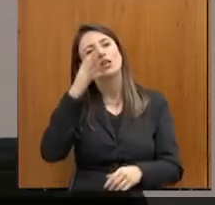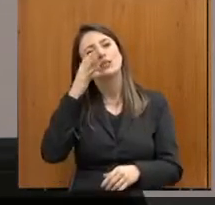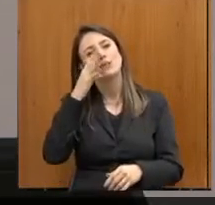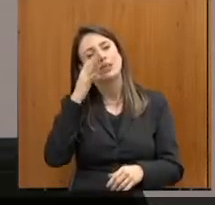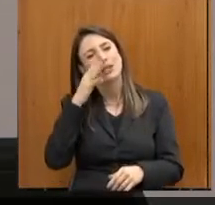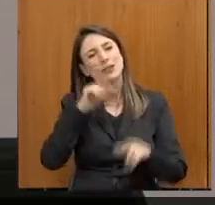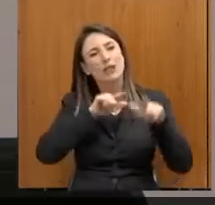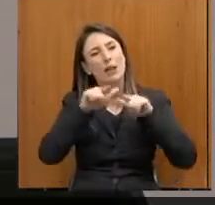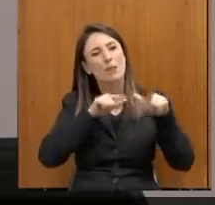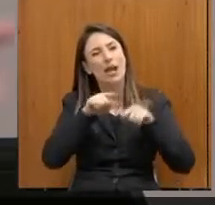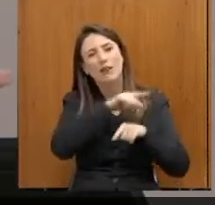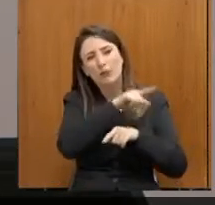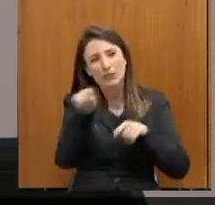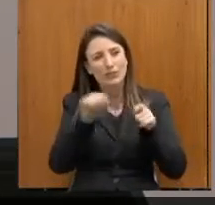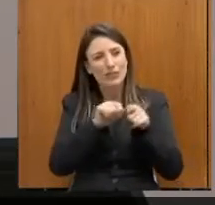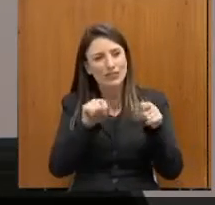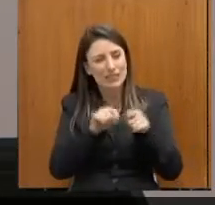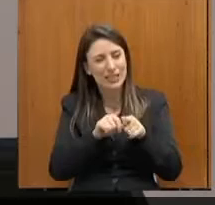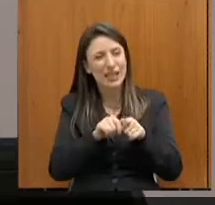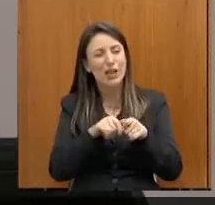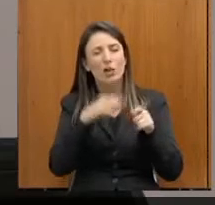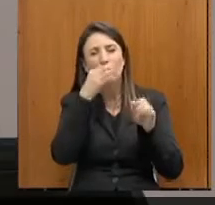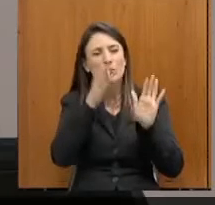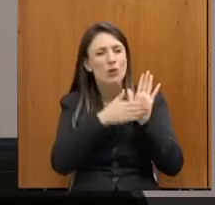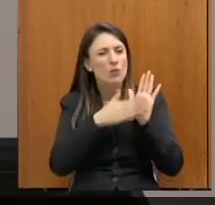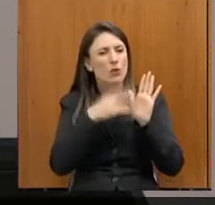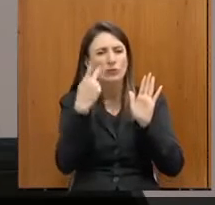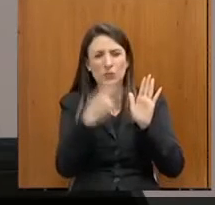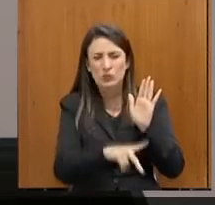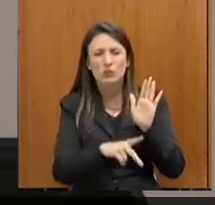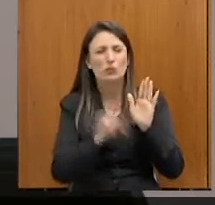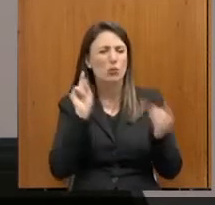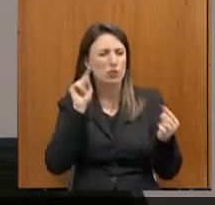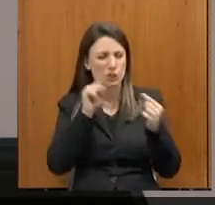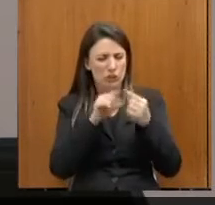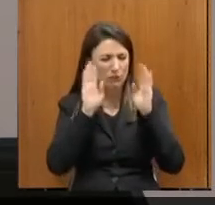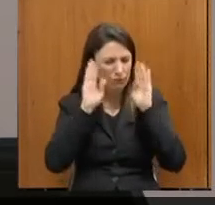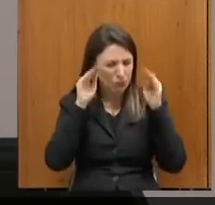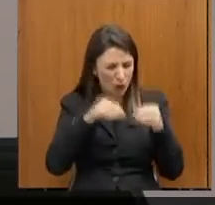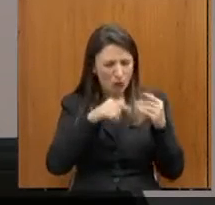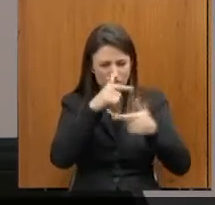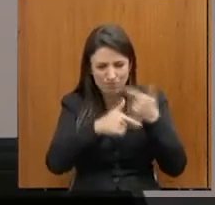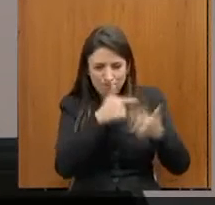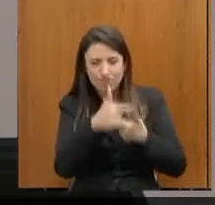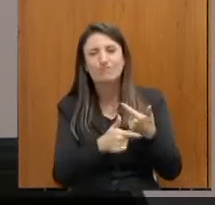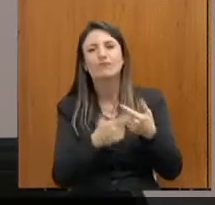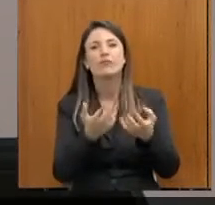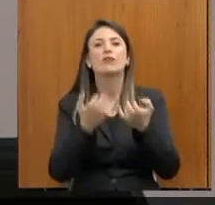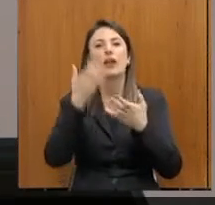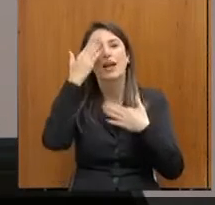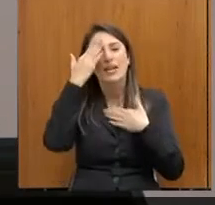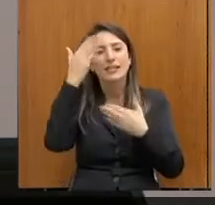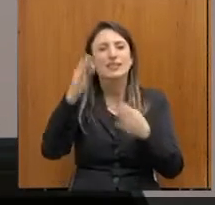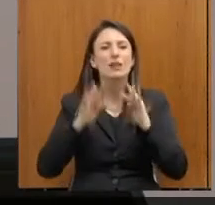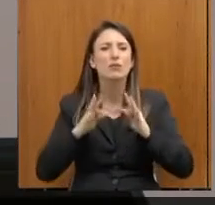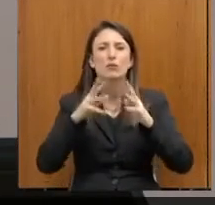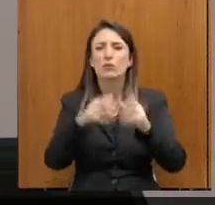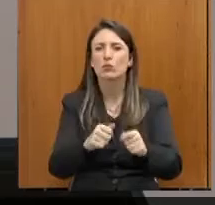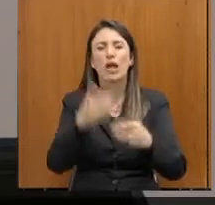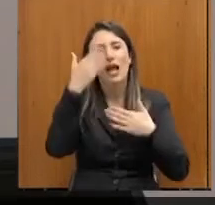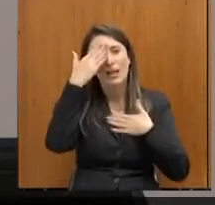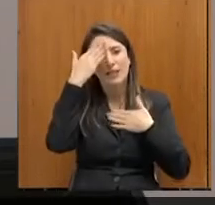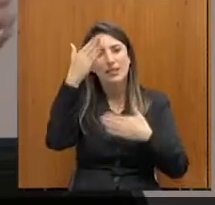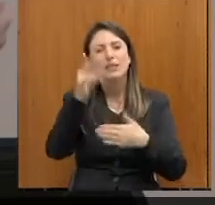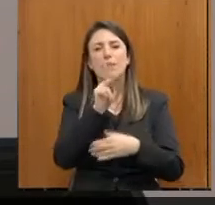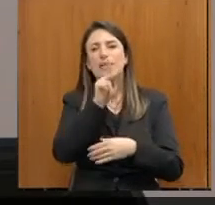vocês estão fazendo a forma propositiva como vocês estão trabalhando e agradecer por tudo agradecer o